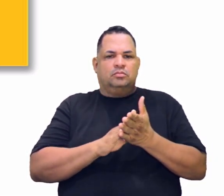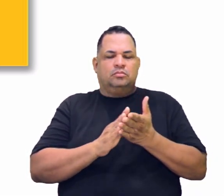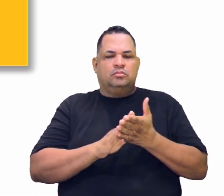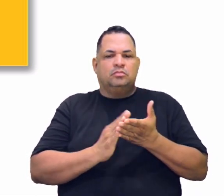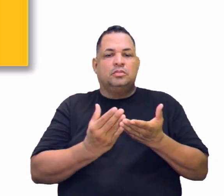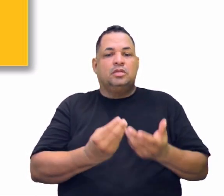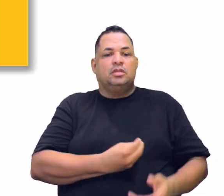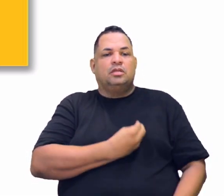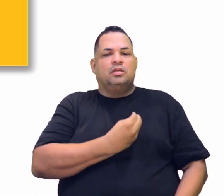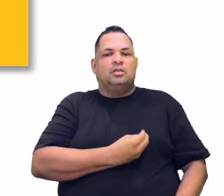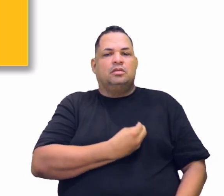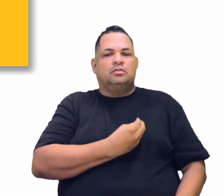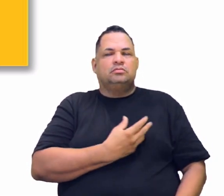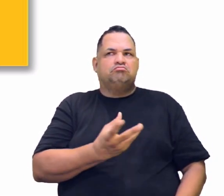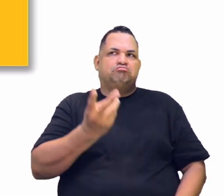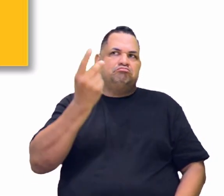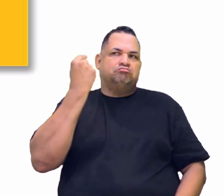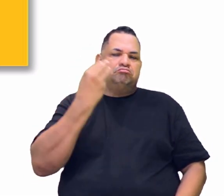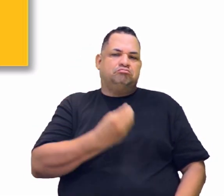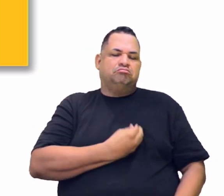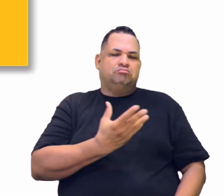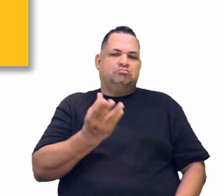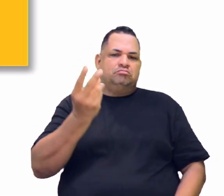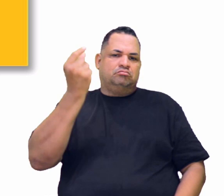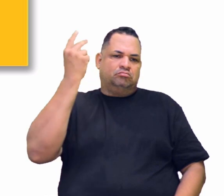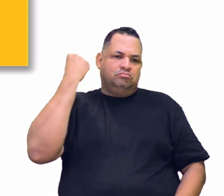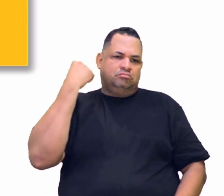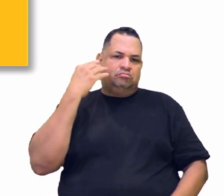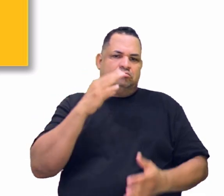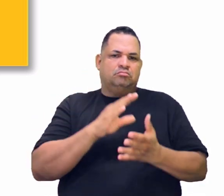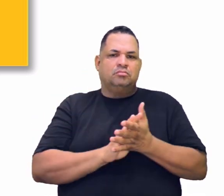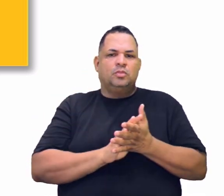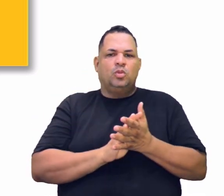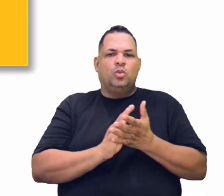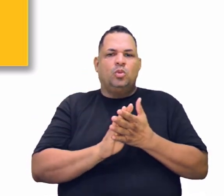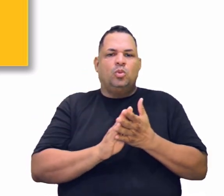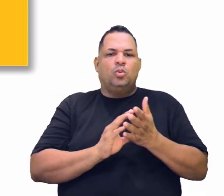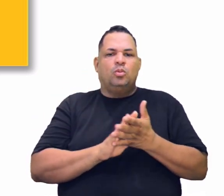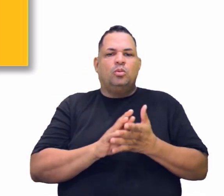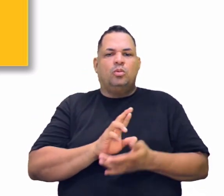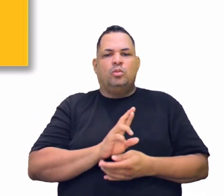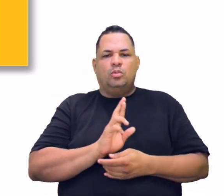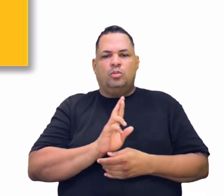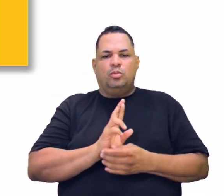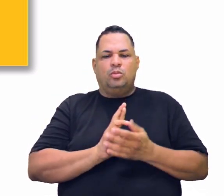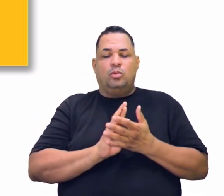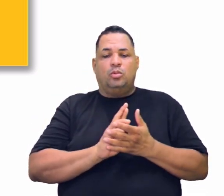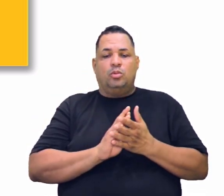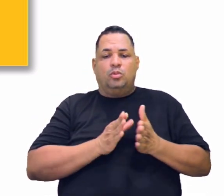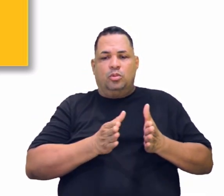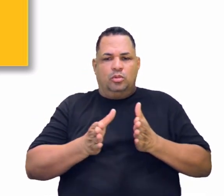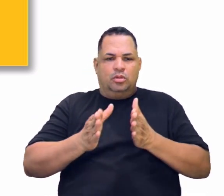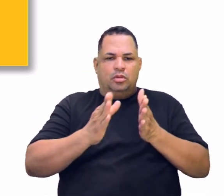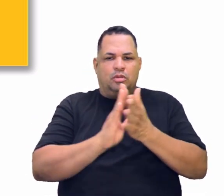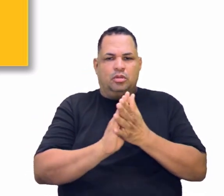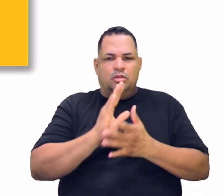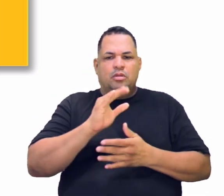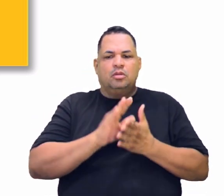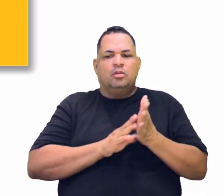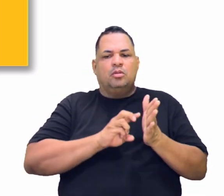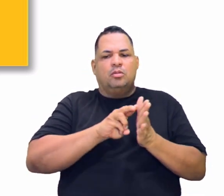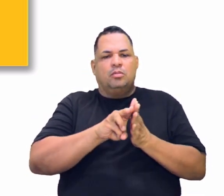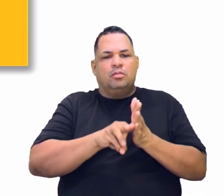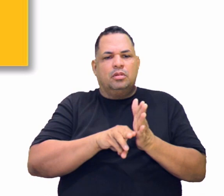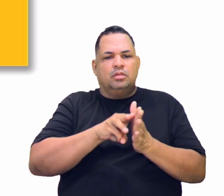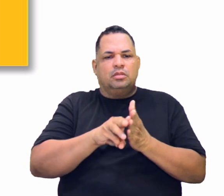que habitavam o Vale do Madeira e do Guaporé. E também vamos